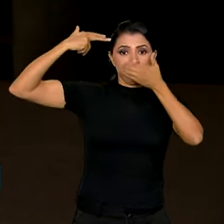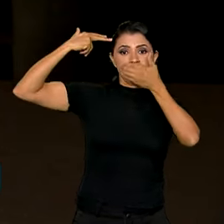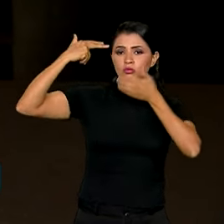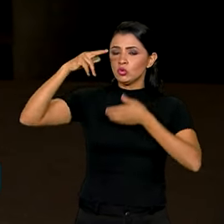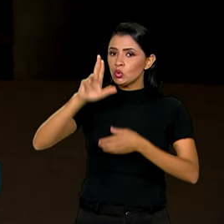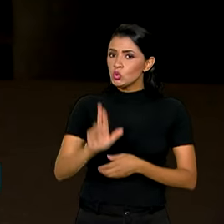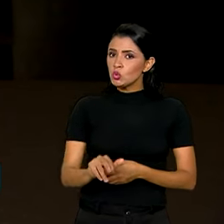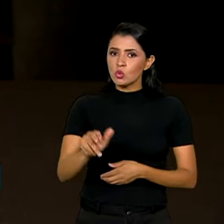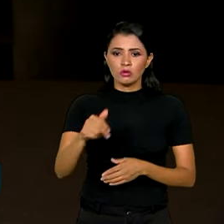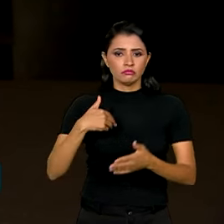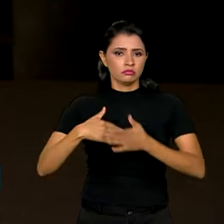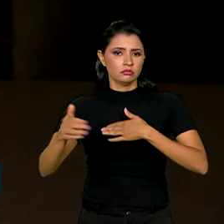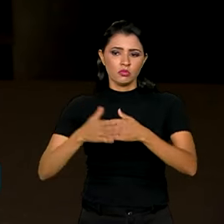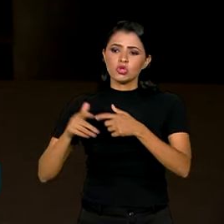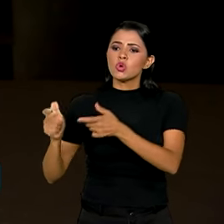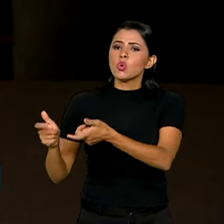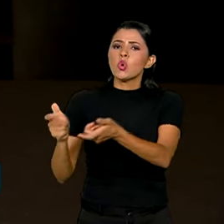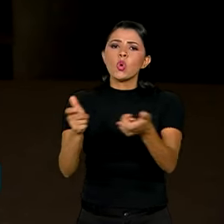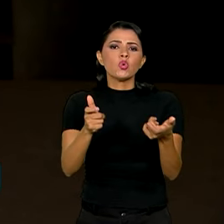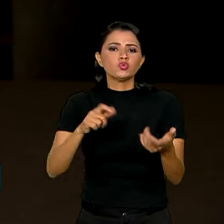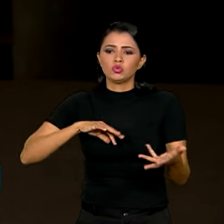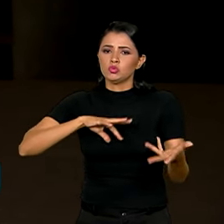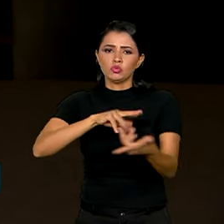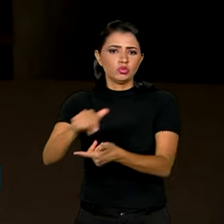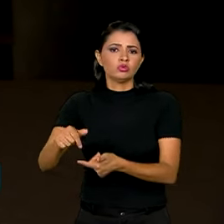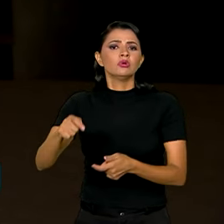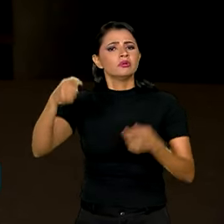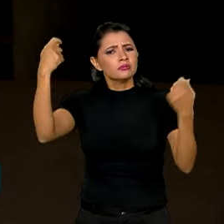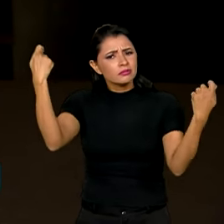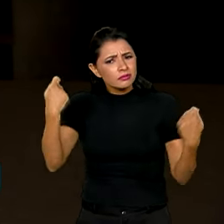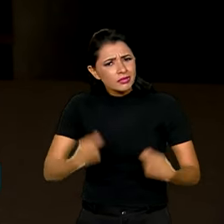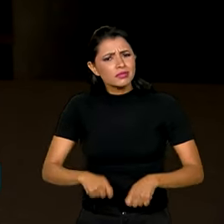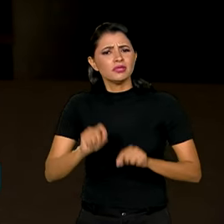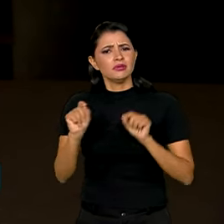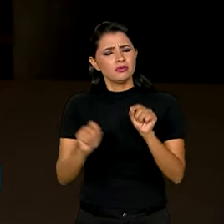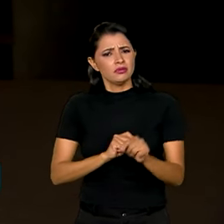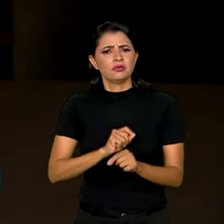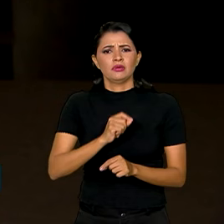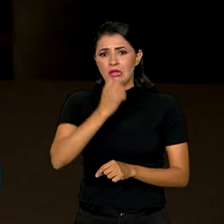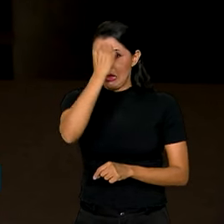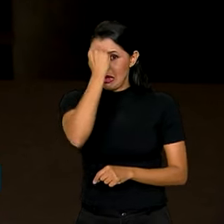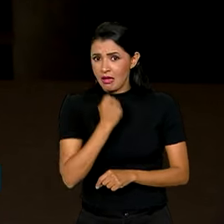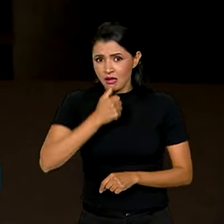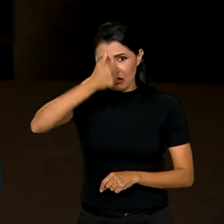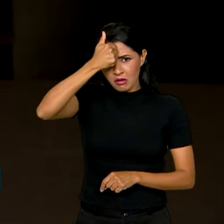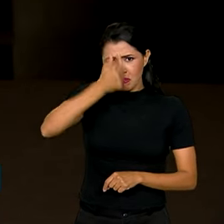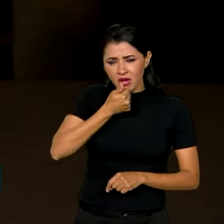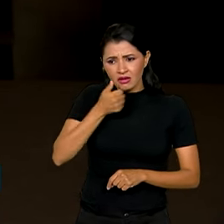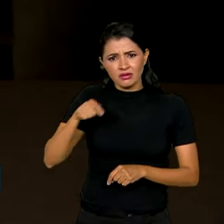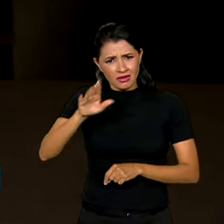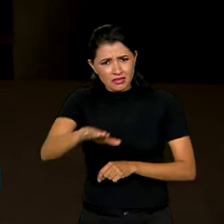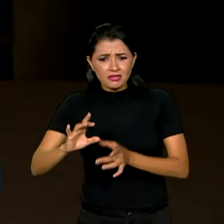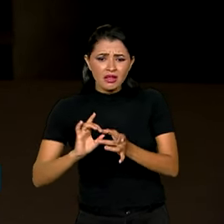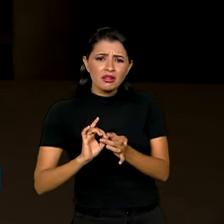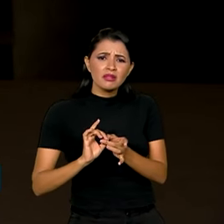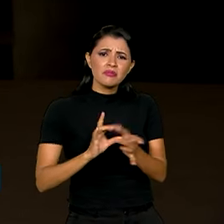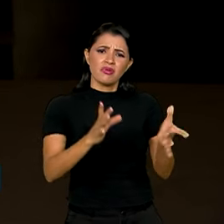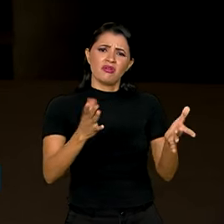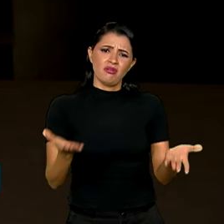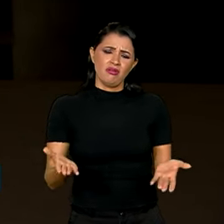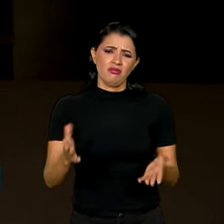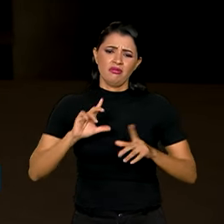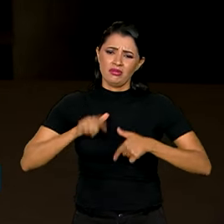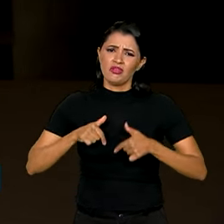importa em que parte, em que lugar do mundo. É preciso que o Hamas liberte as crianças israelenses que